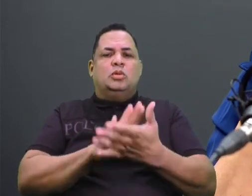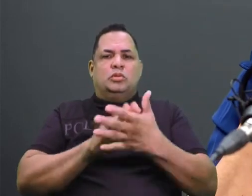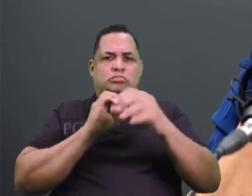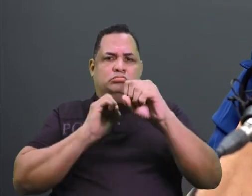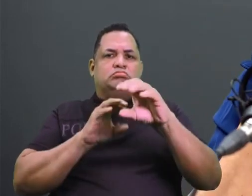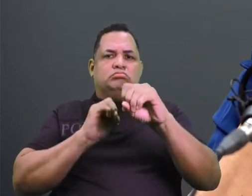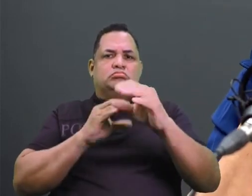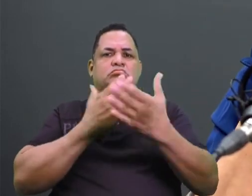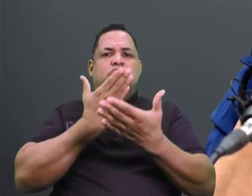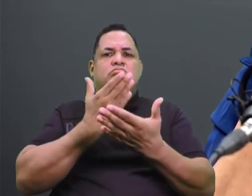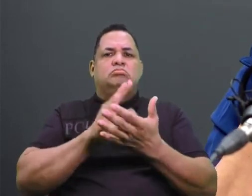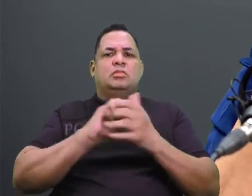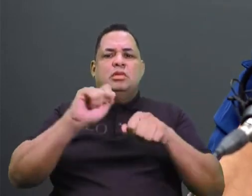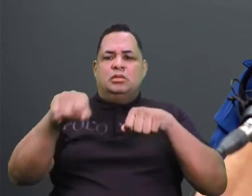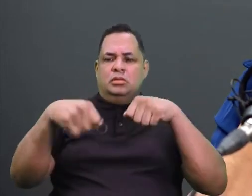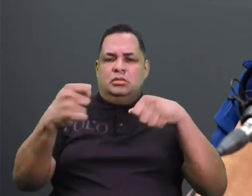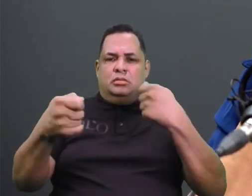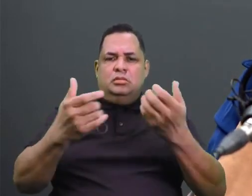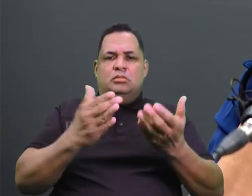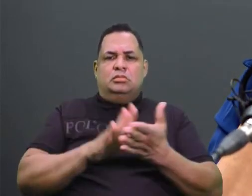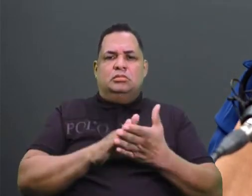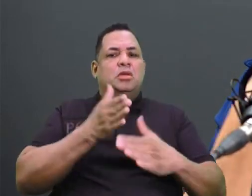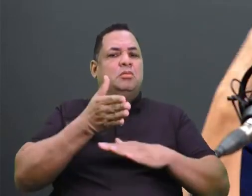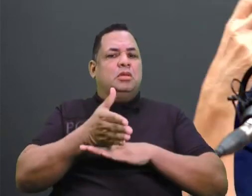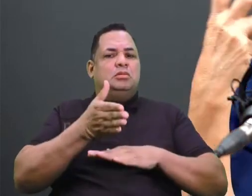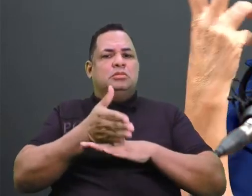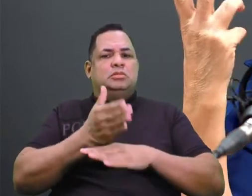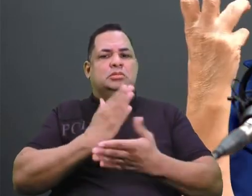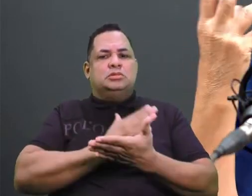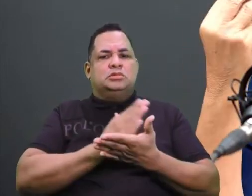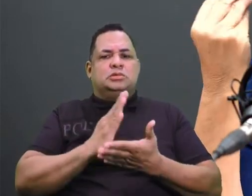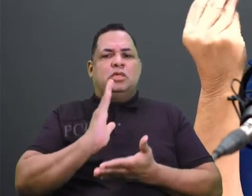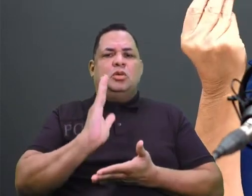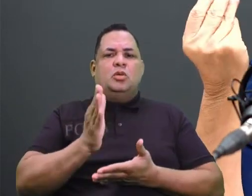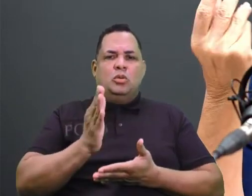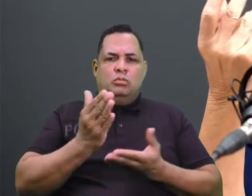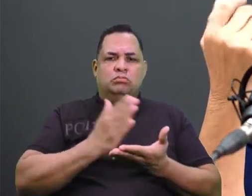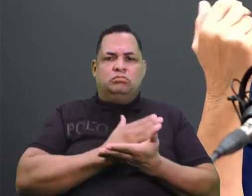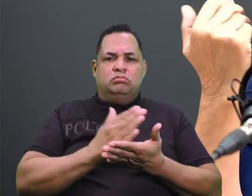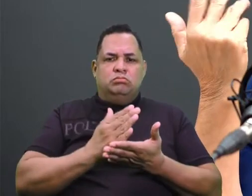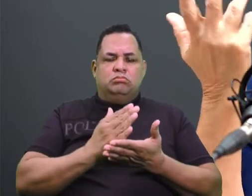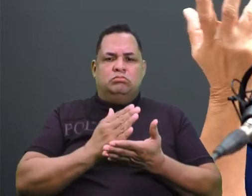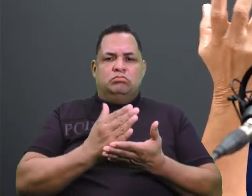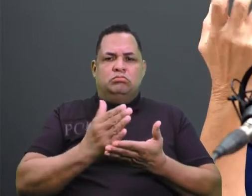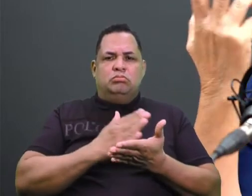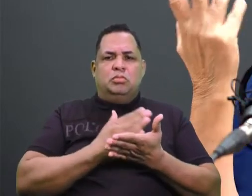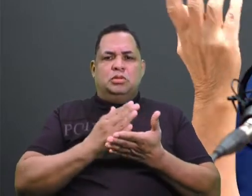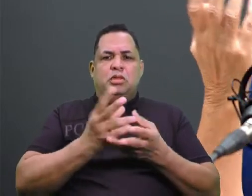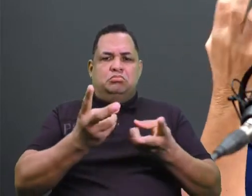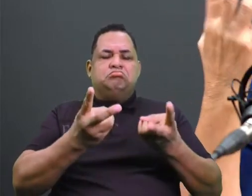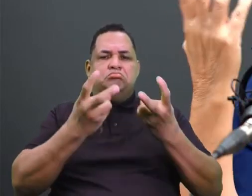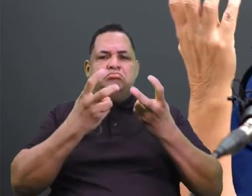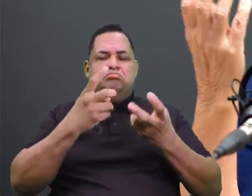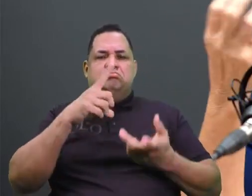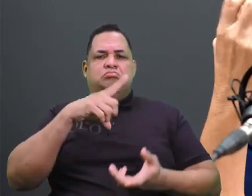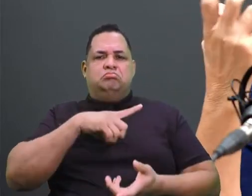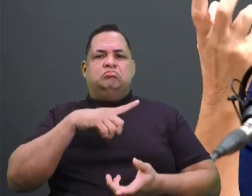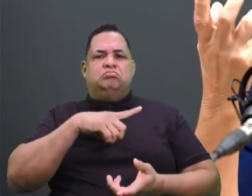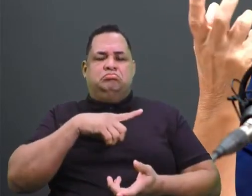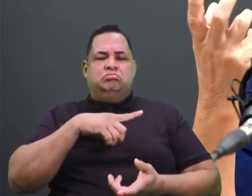de sinais, e eu fui participar e já comecei a perceber que havia algo